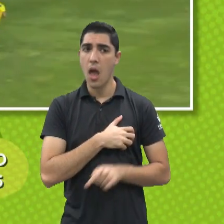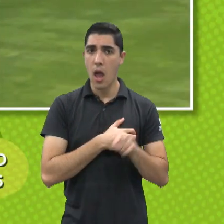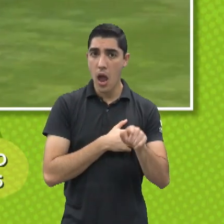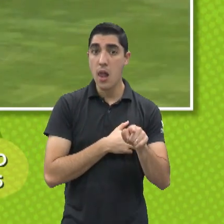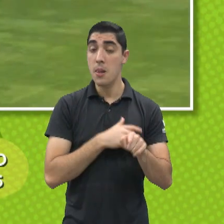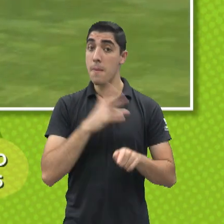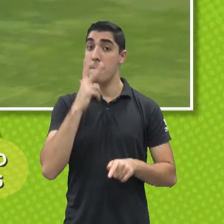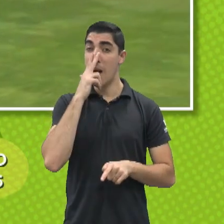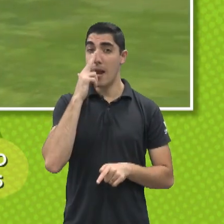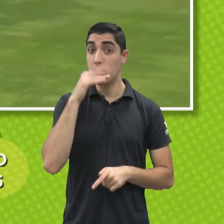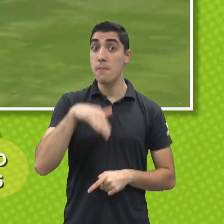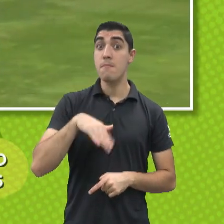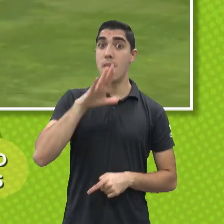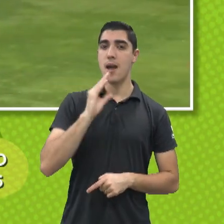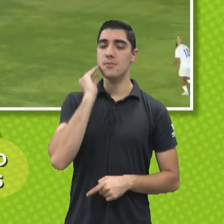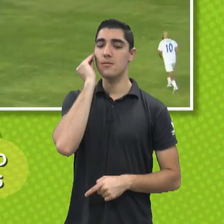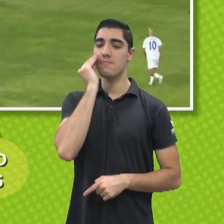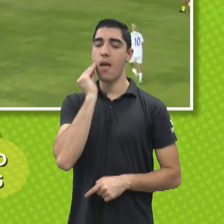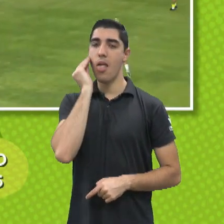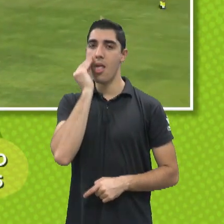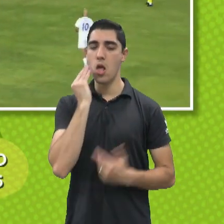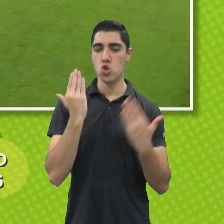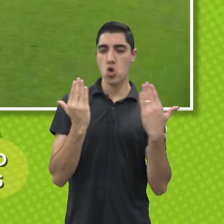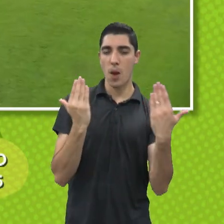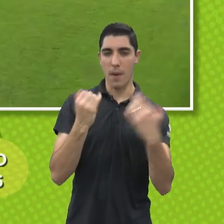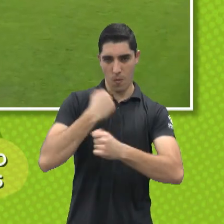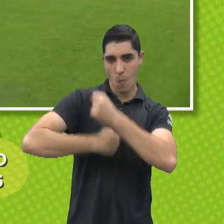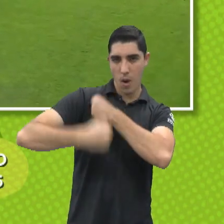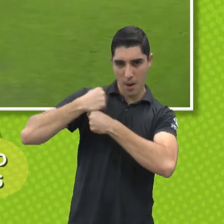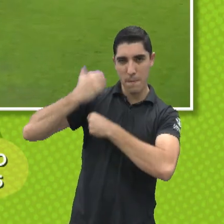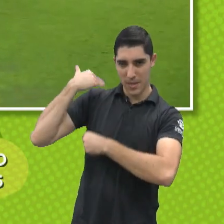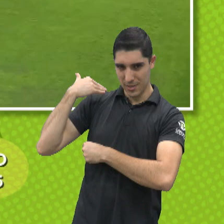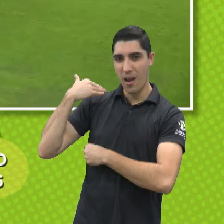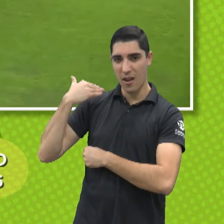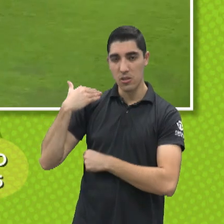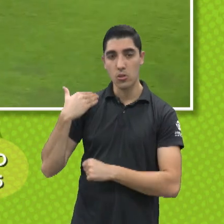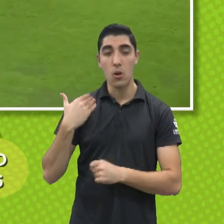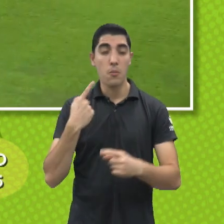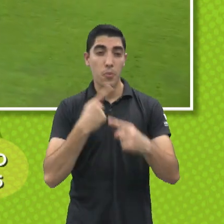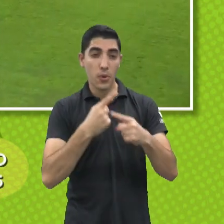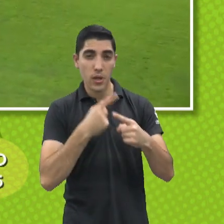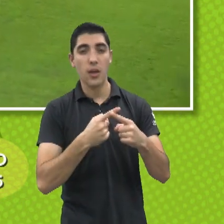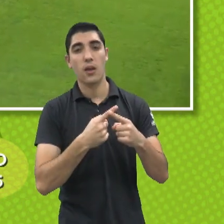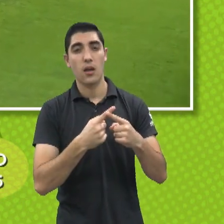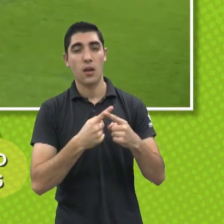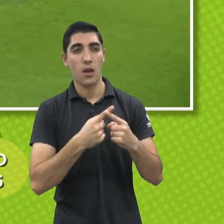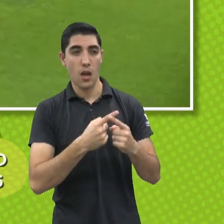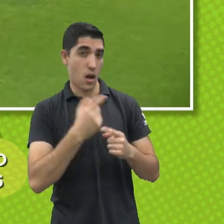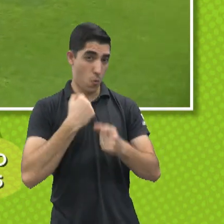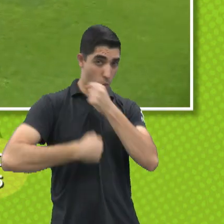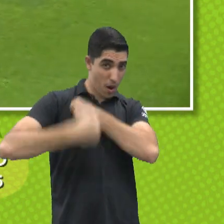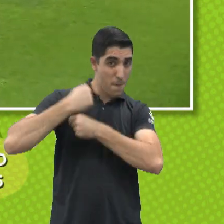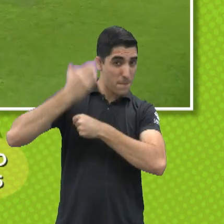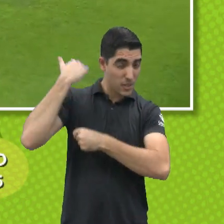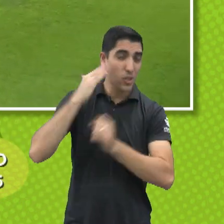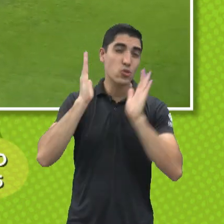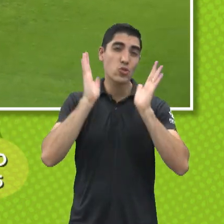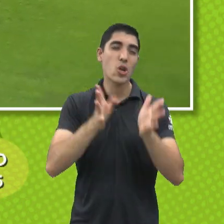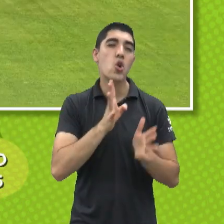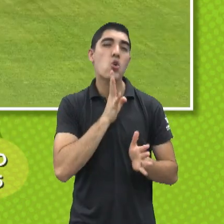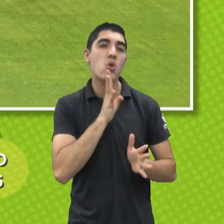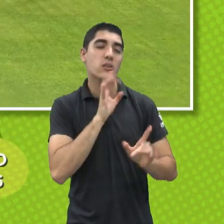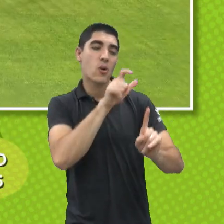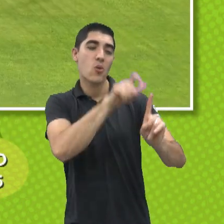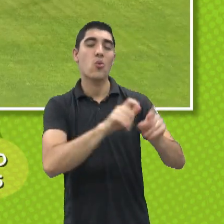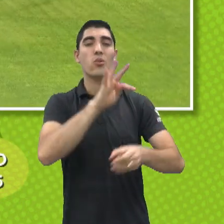cascudo do que era o time montado no ano passado, em que tinham muitos jogadores que tinham trabalhado com o Ricardo Costa. Então, assim como o